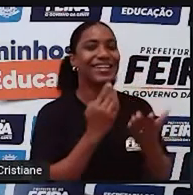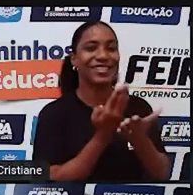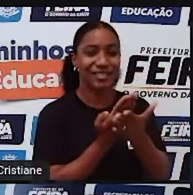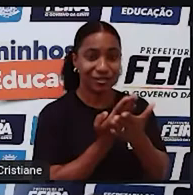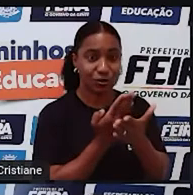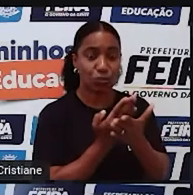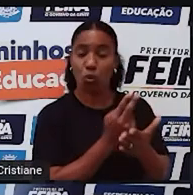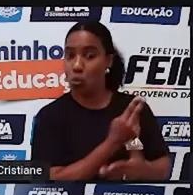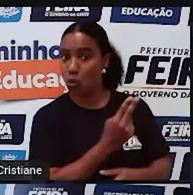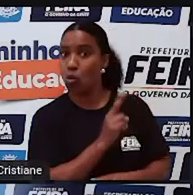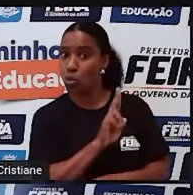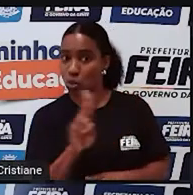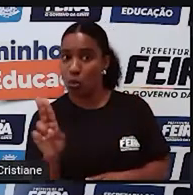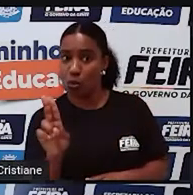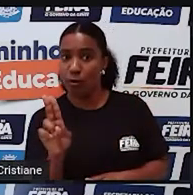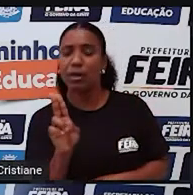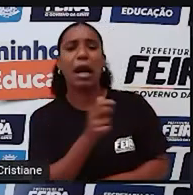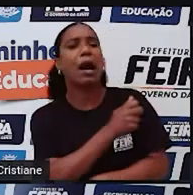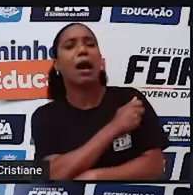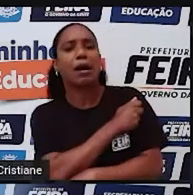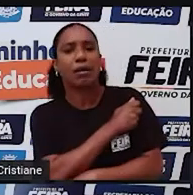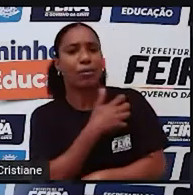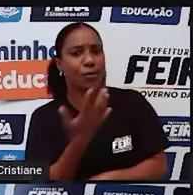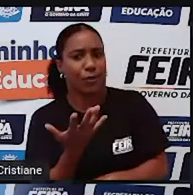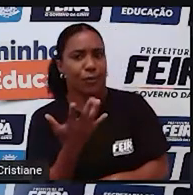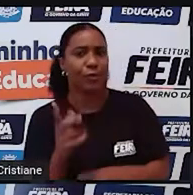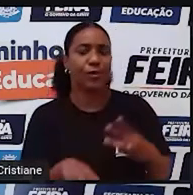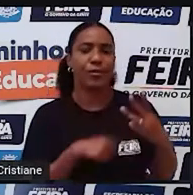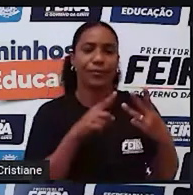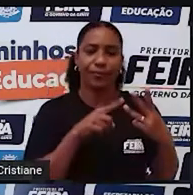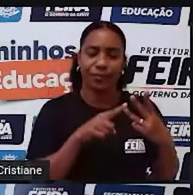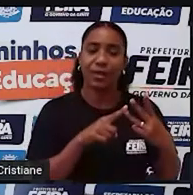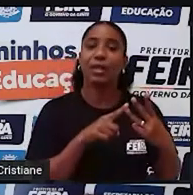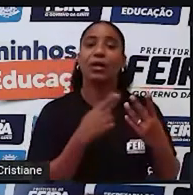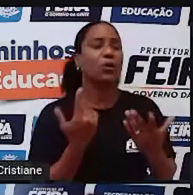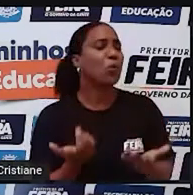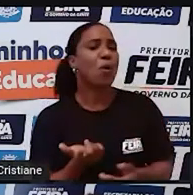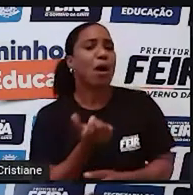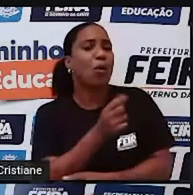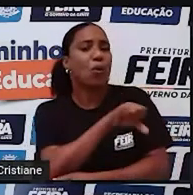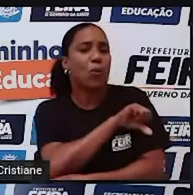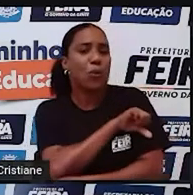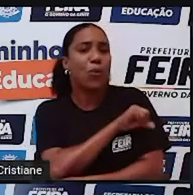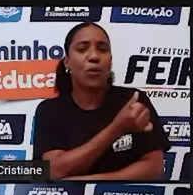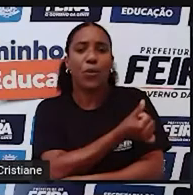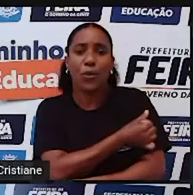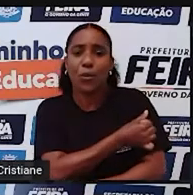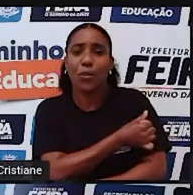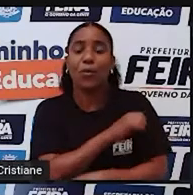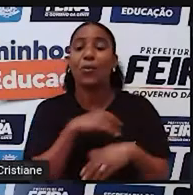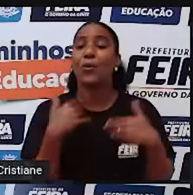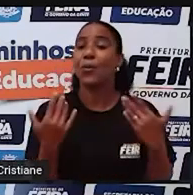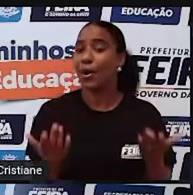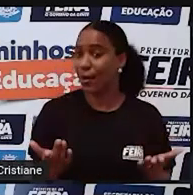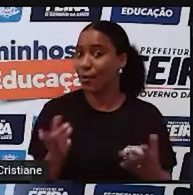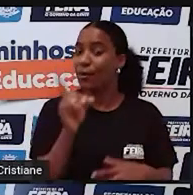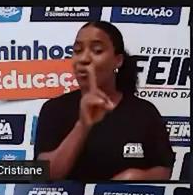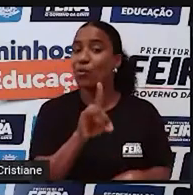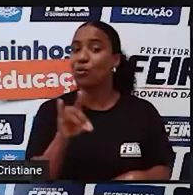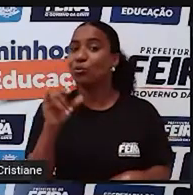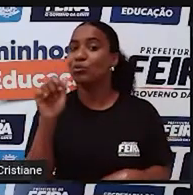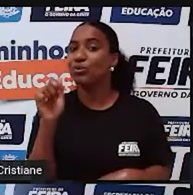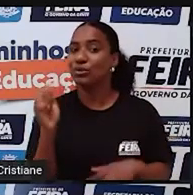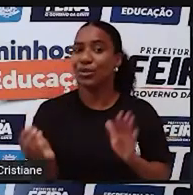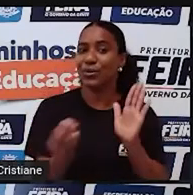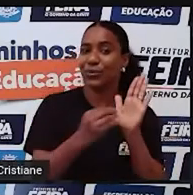Student, o nome de vocês. Grade, a série que vocês estudam. Date, a data de nossa aula de